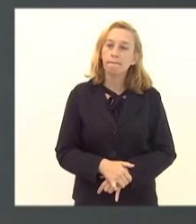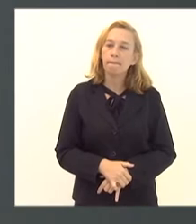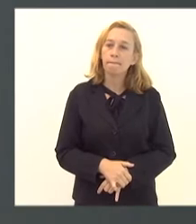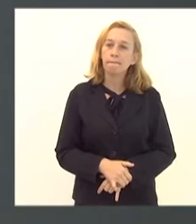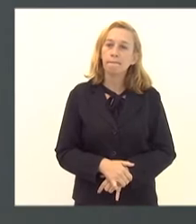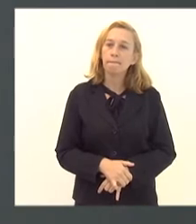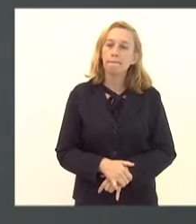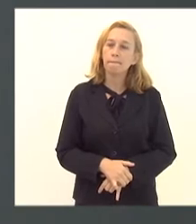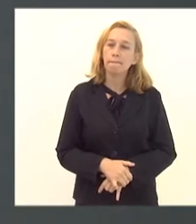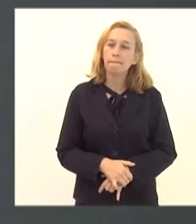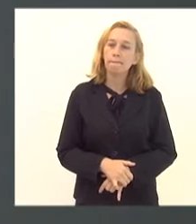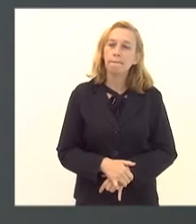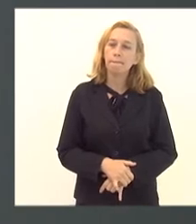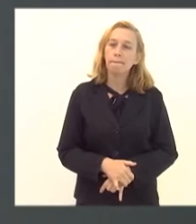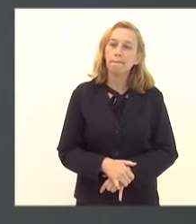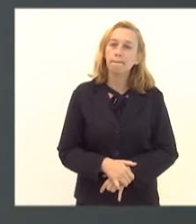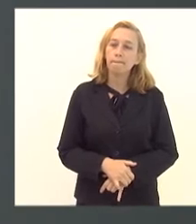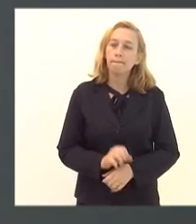Ai, meu Deus, peraí.